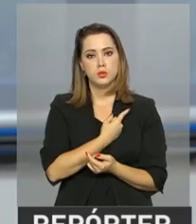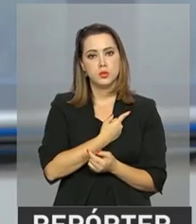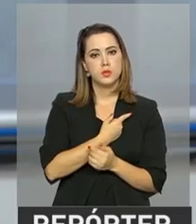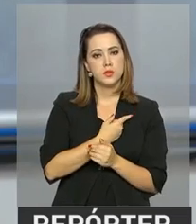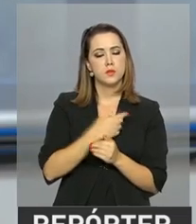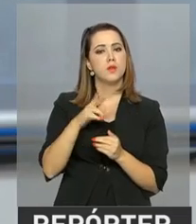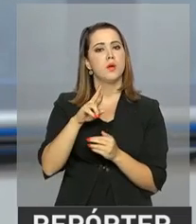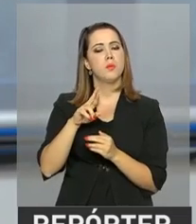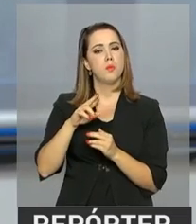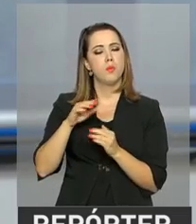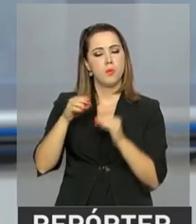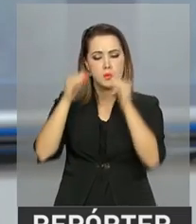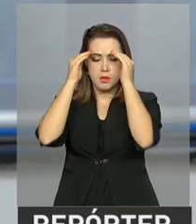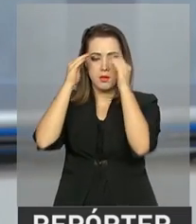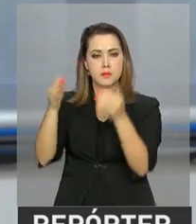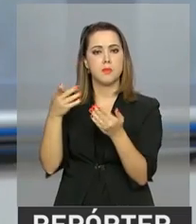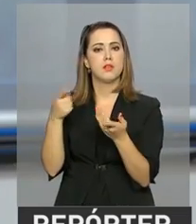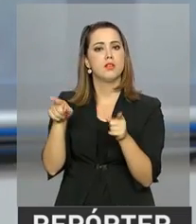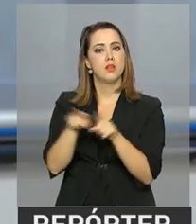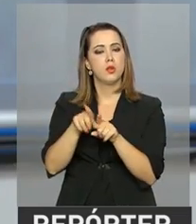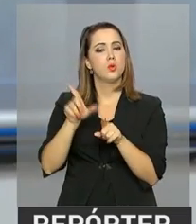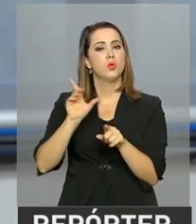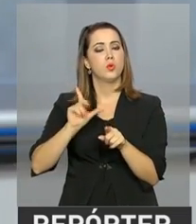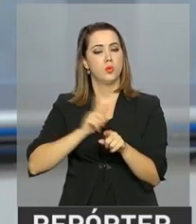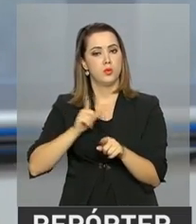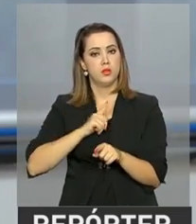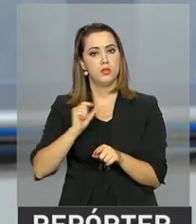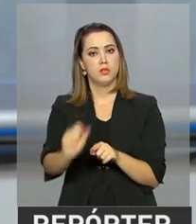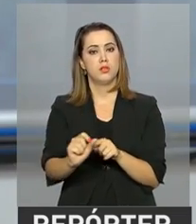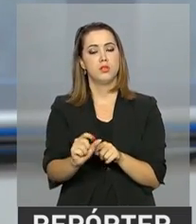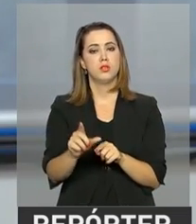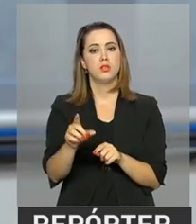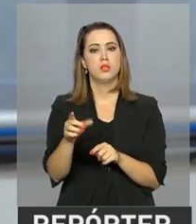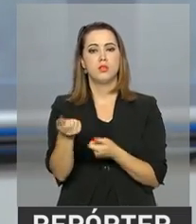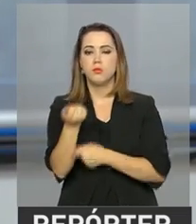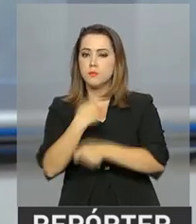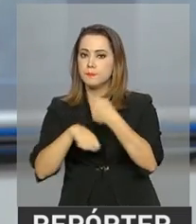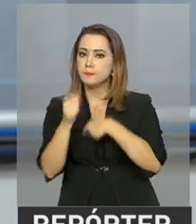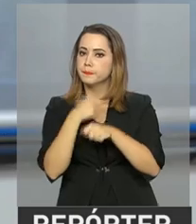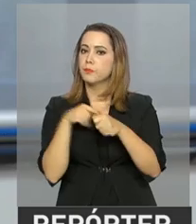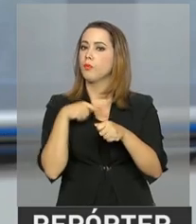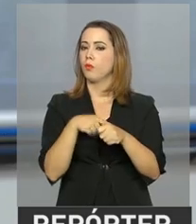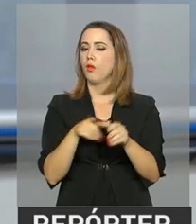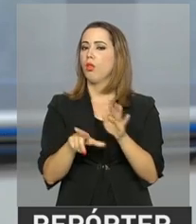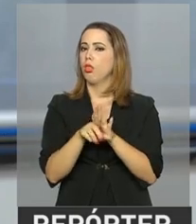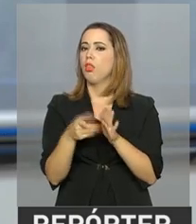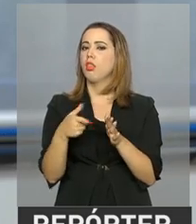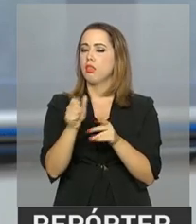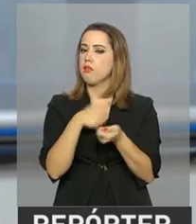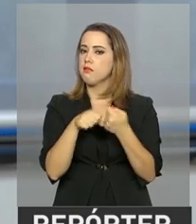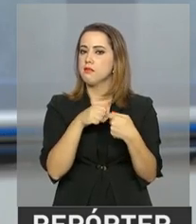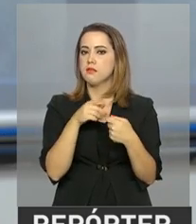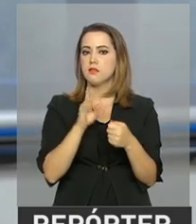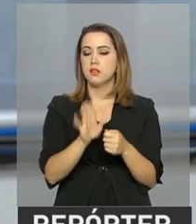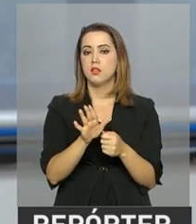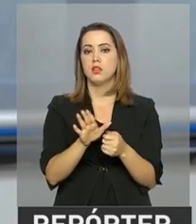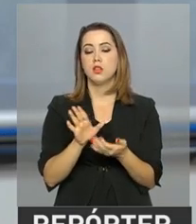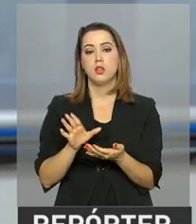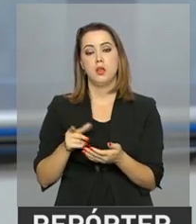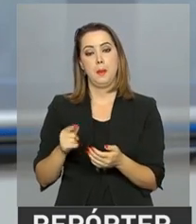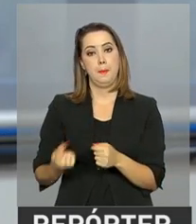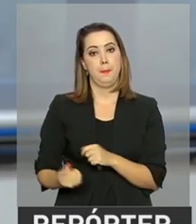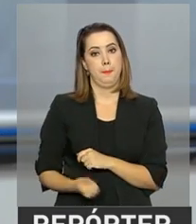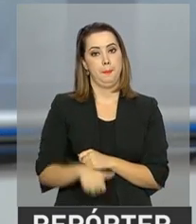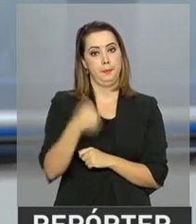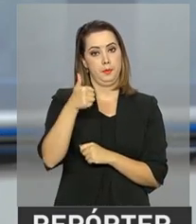respeitar o que está consagrado na teoria Econômica que é eh gastar o